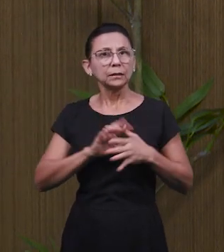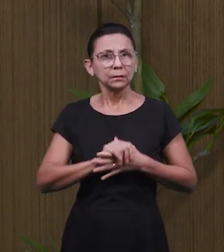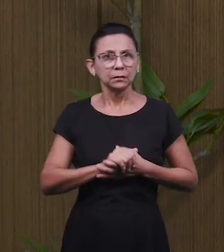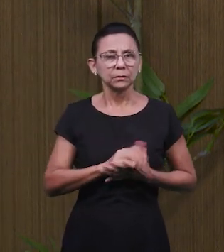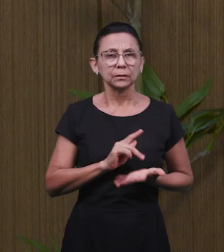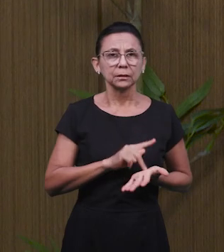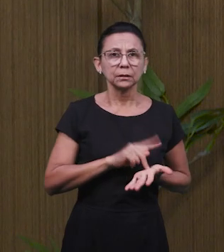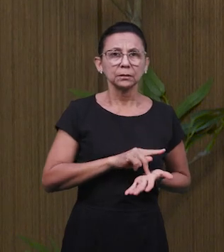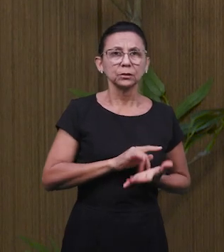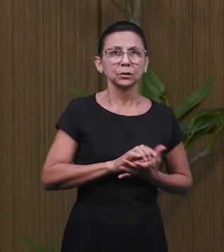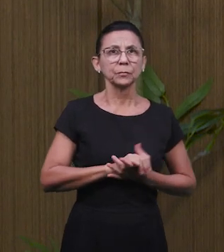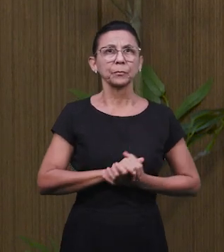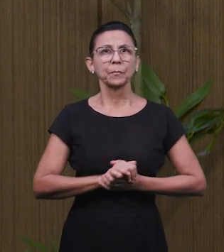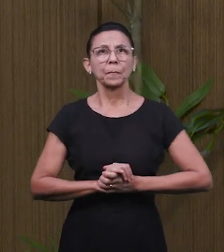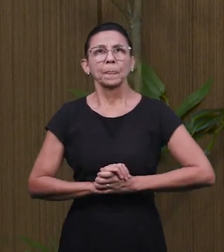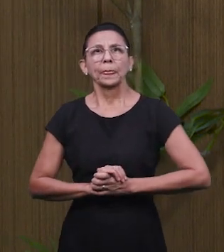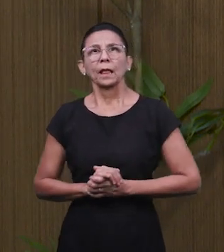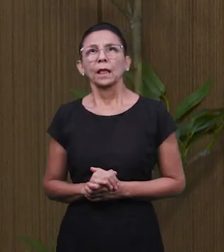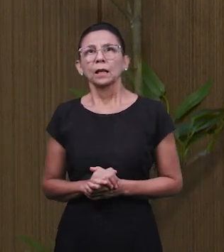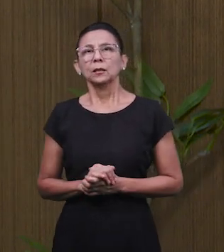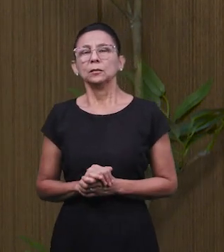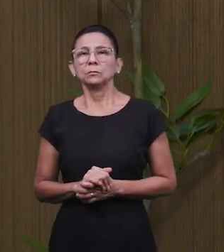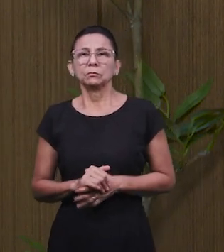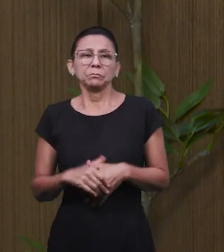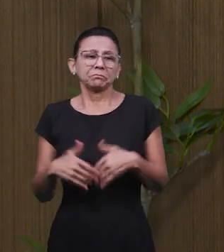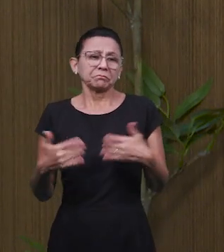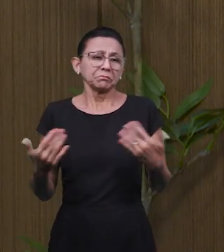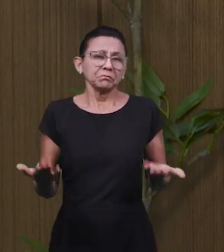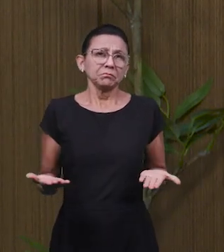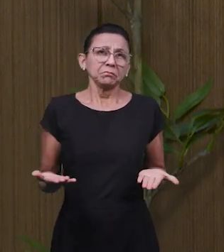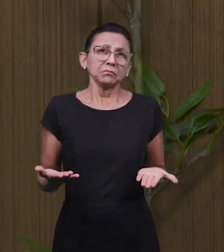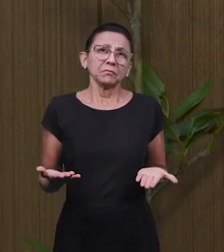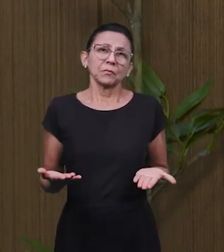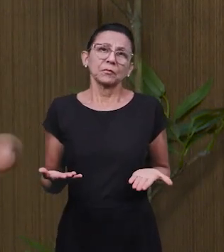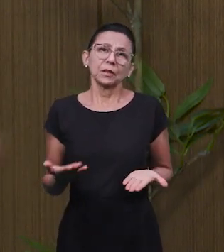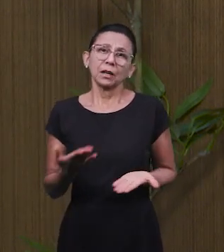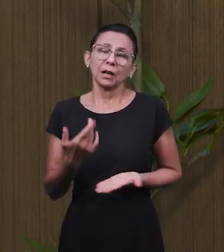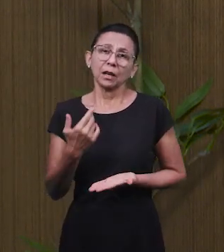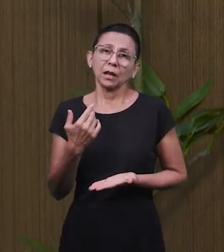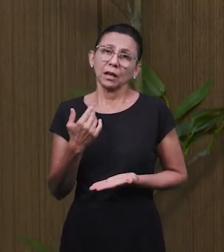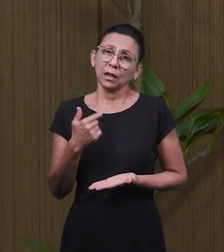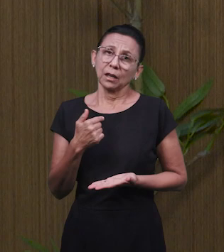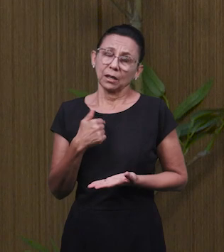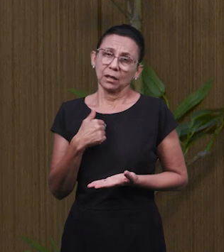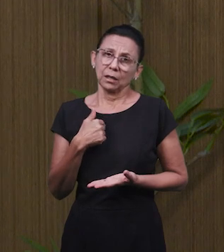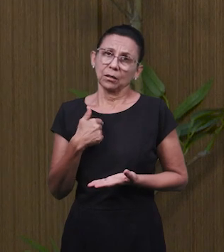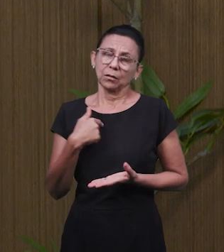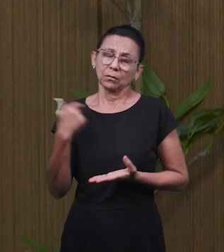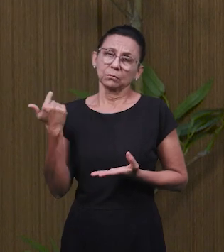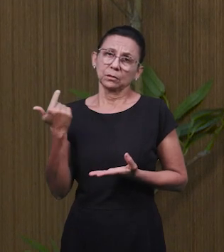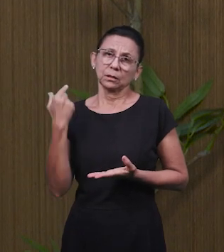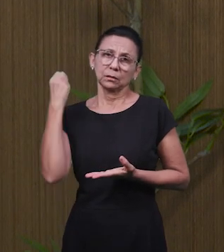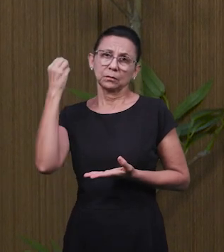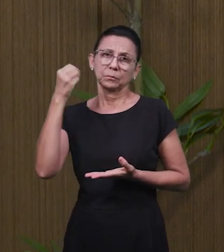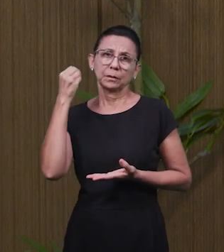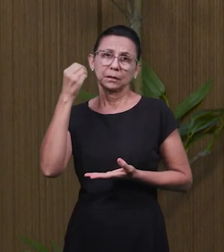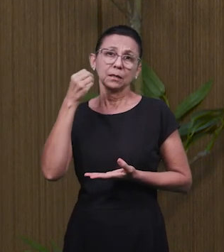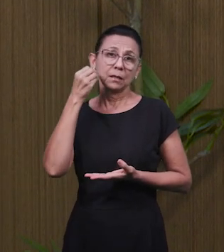escrever um texto para mim. Alguém pode não acreditar nisso porque não tem, mas eu não tenho como negar porque eu